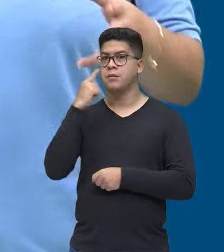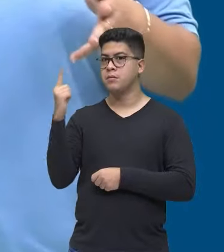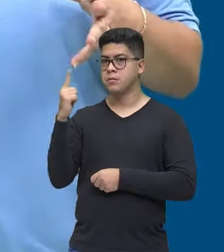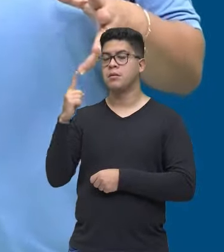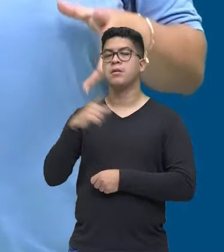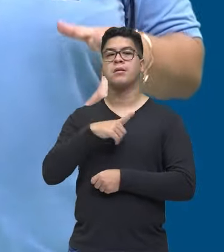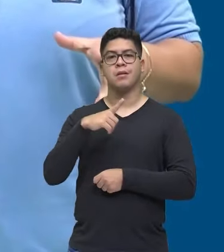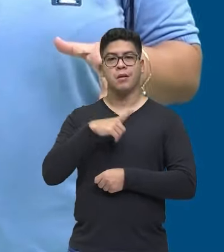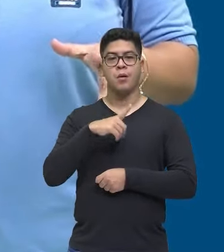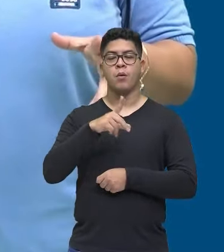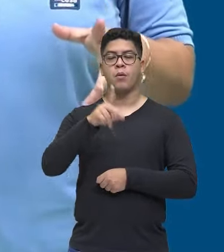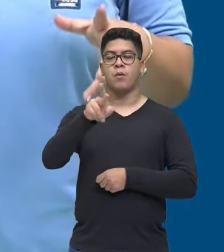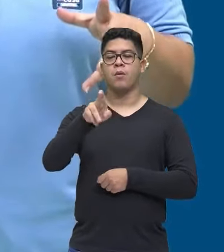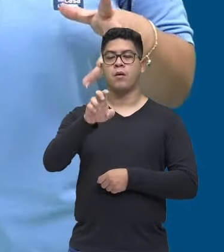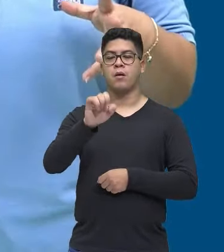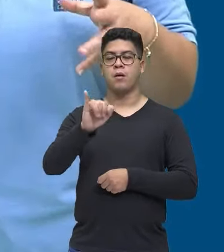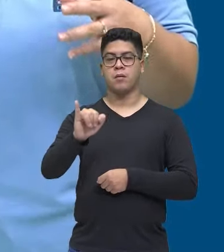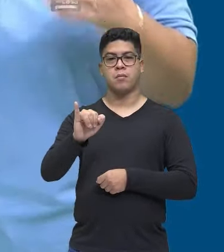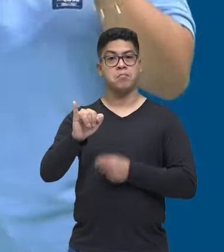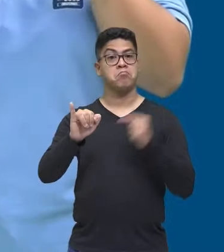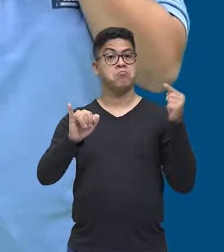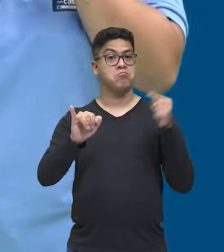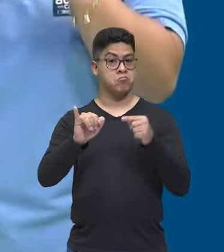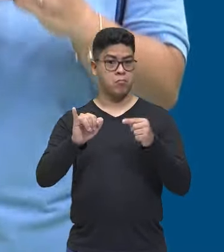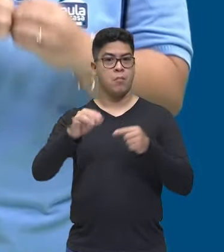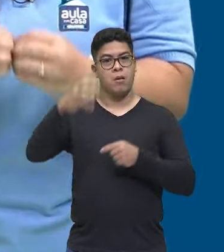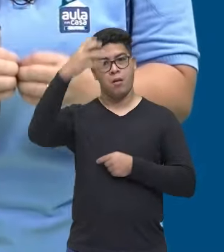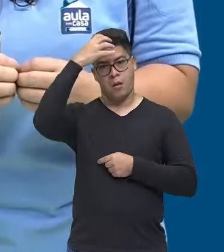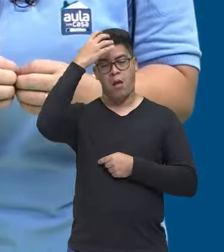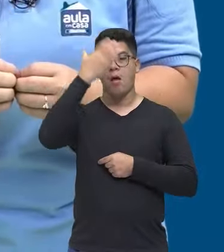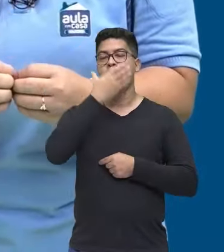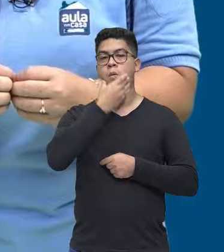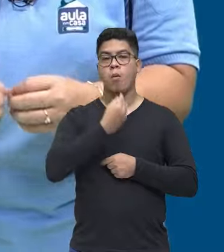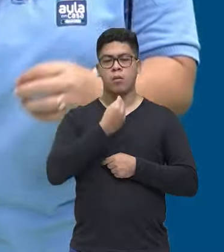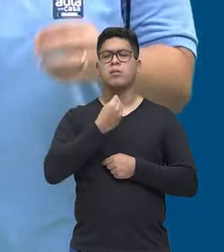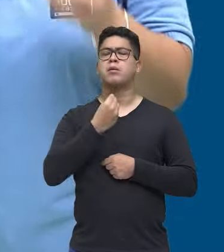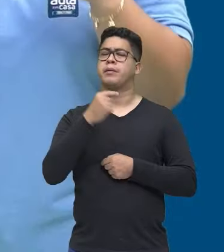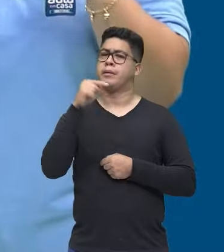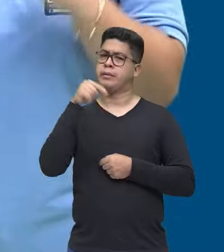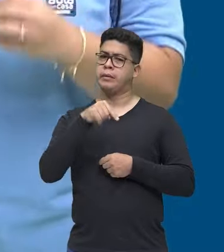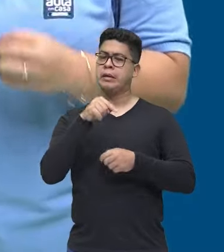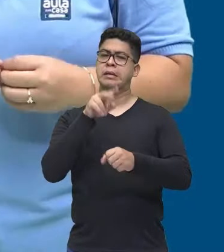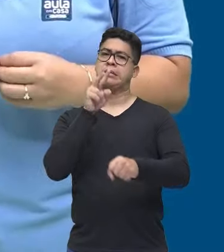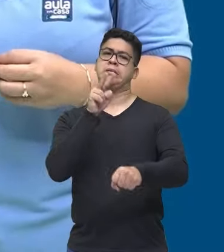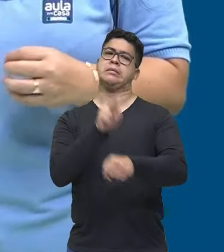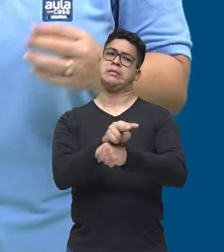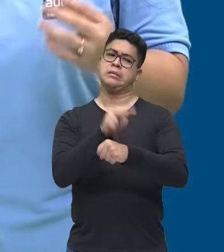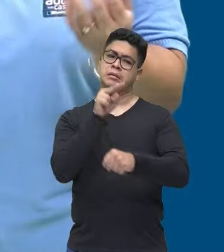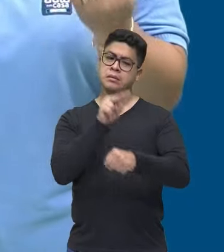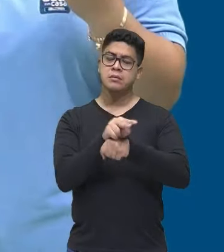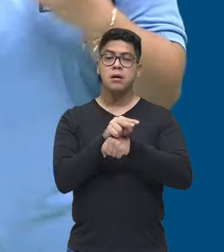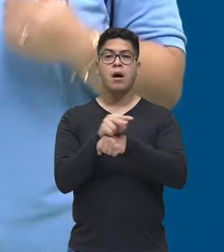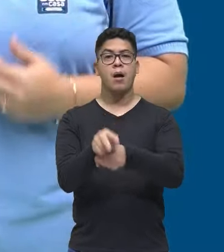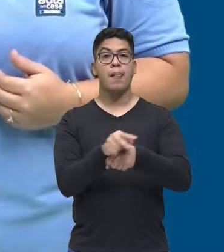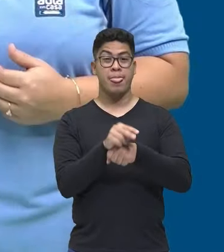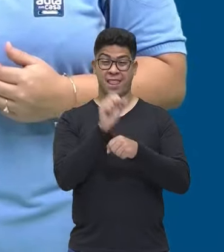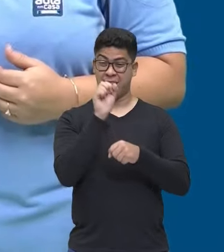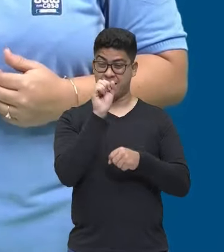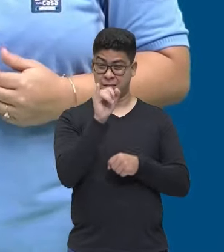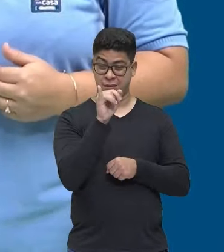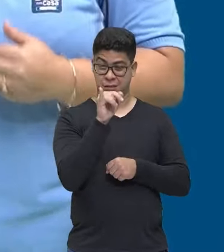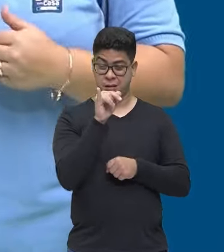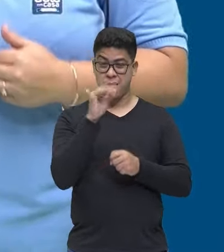rei. Essa peça é a peça que tem que ser altamente protegida, porque se o meu adversário dá checkmate